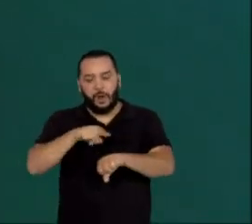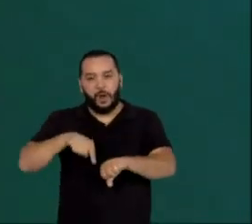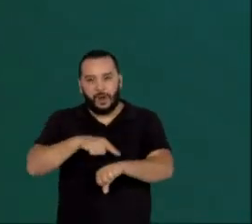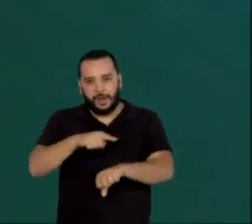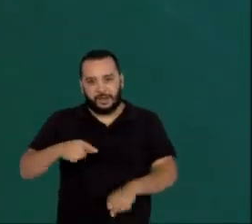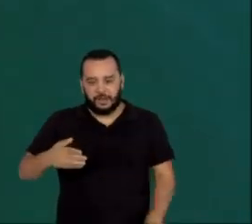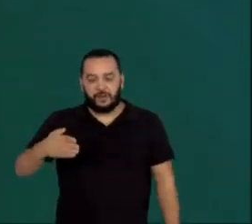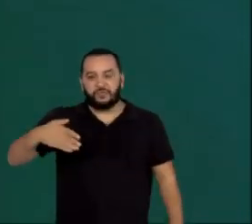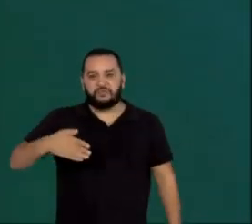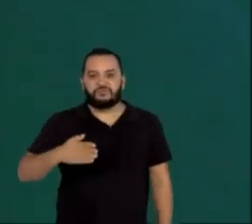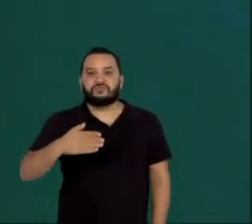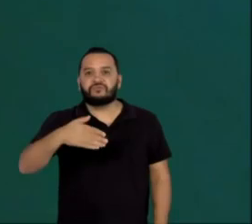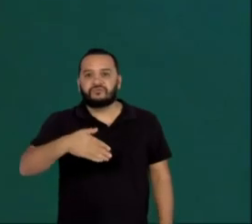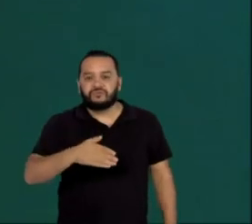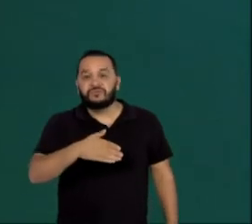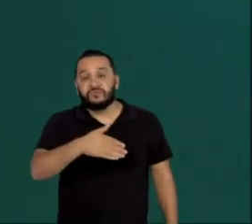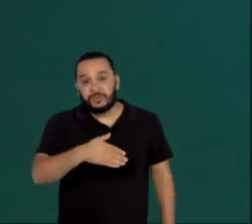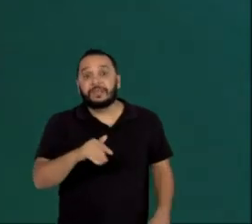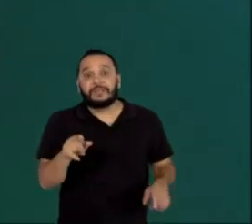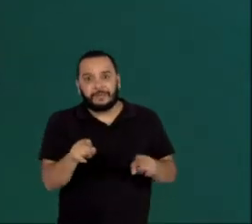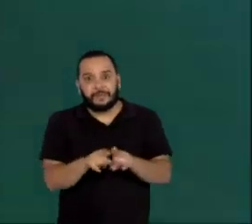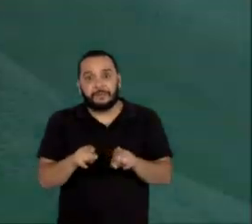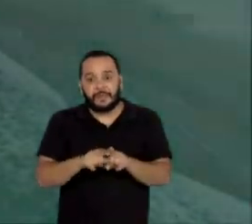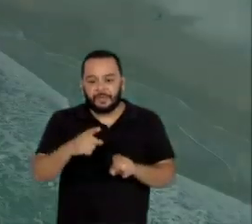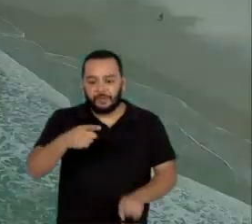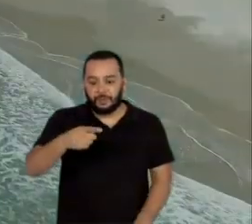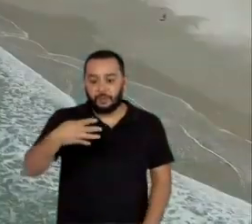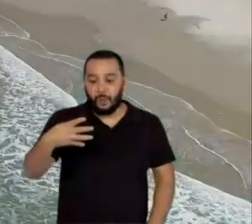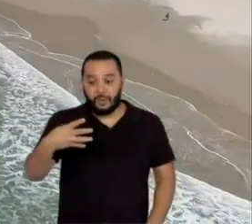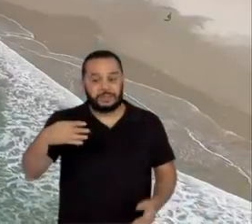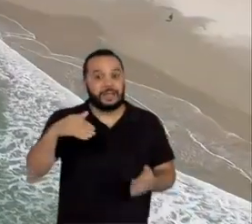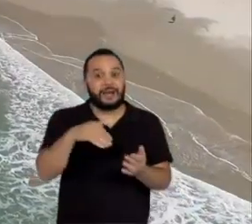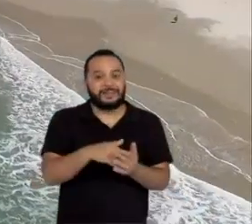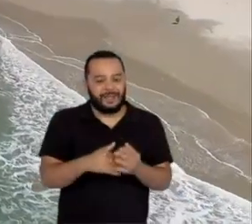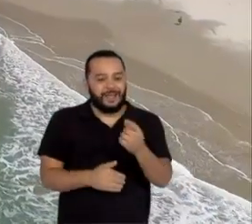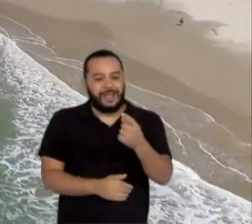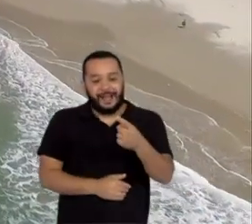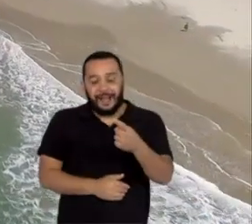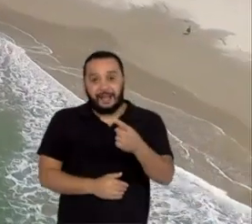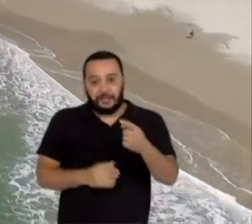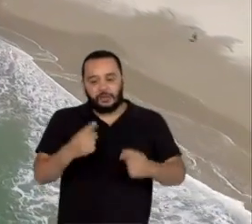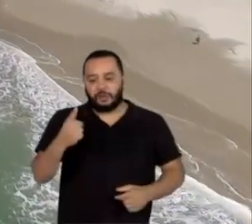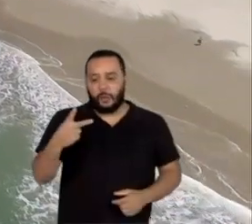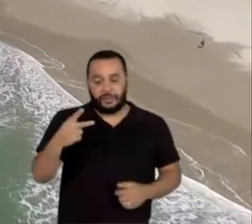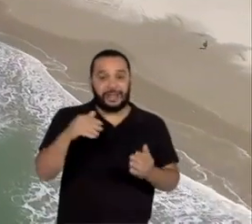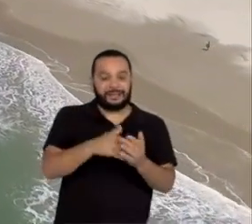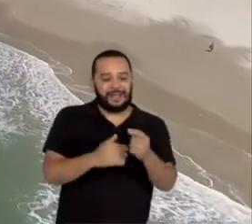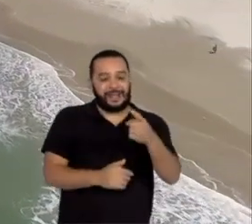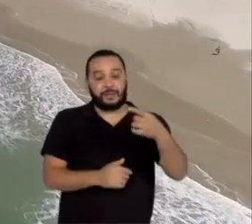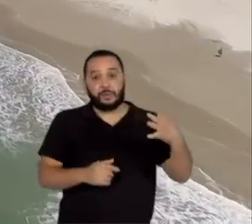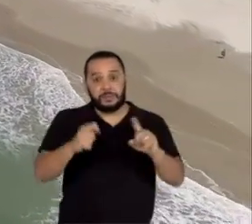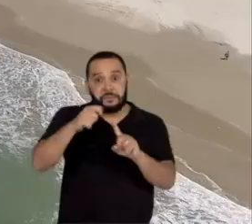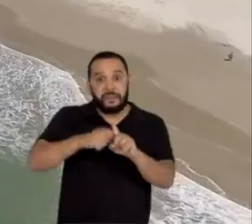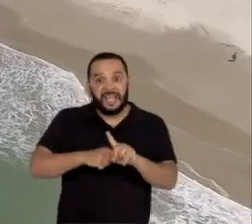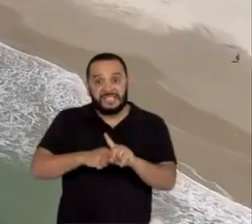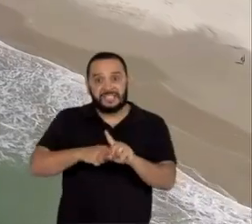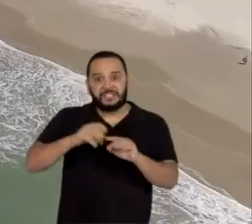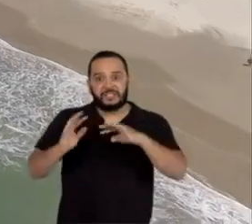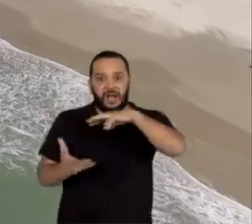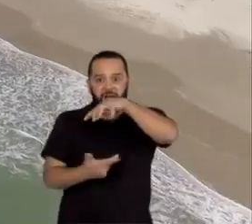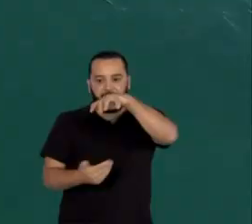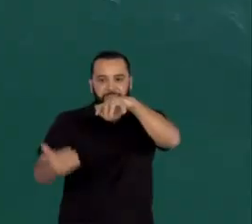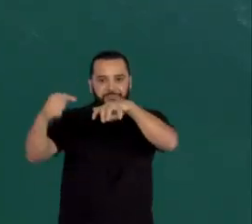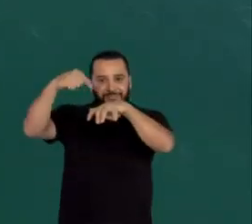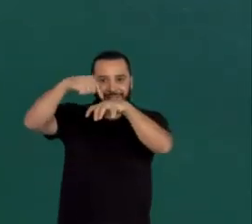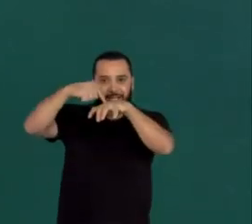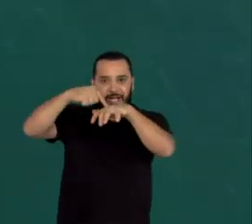que são de 12 a 14 meses de viagem da Antártida ao Brasil. E um bebê há